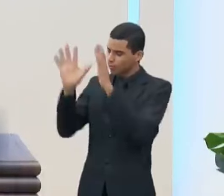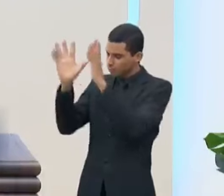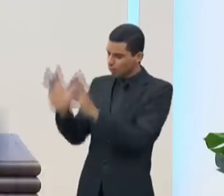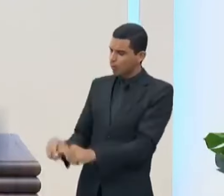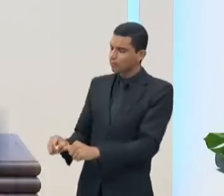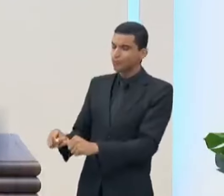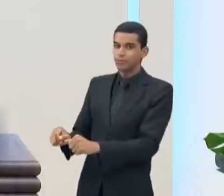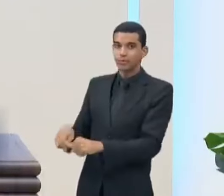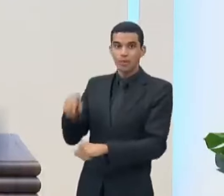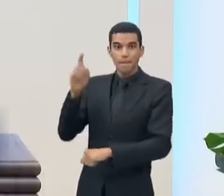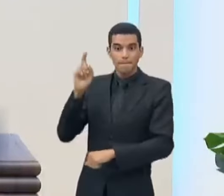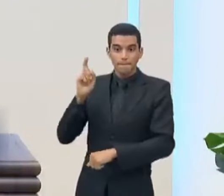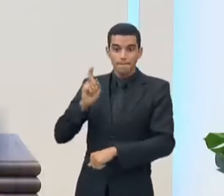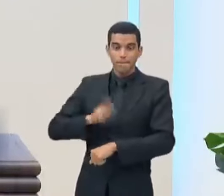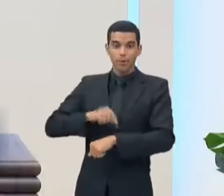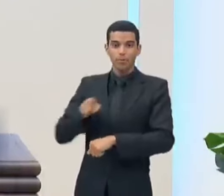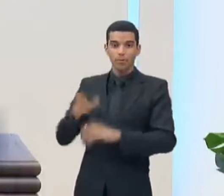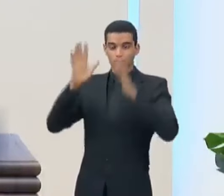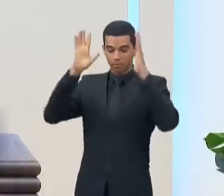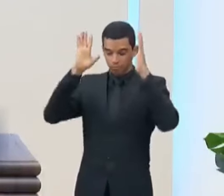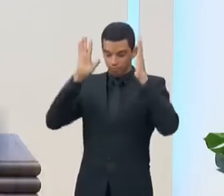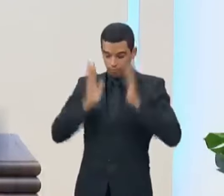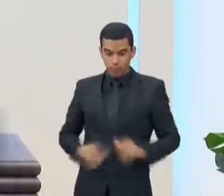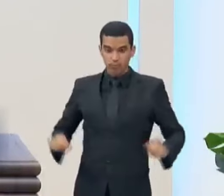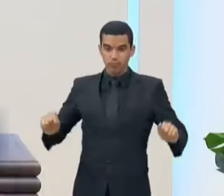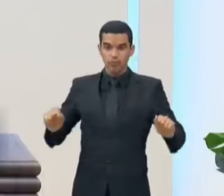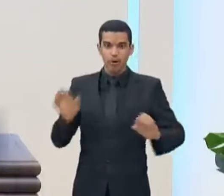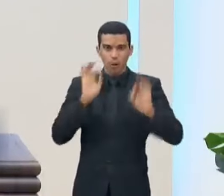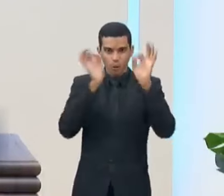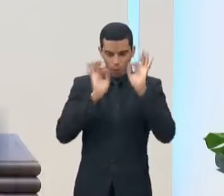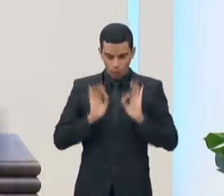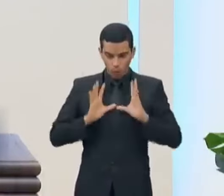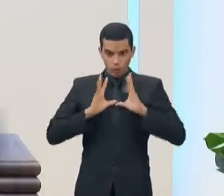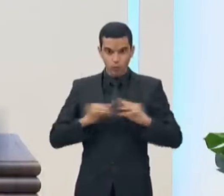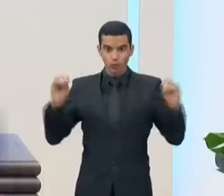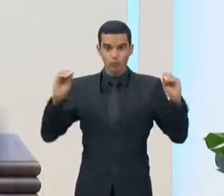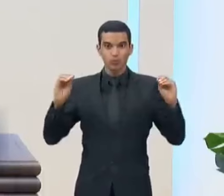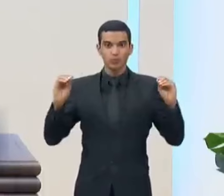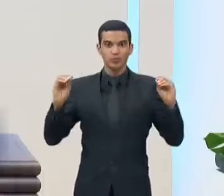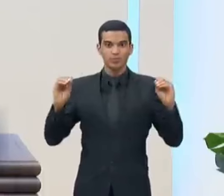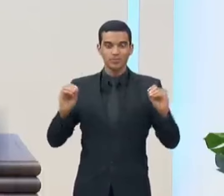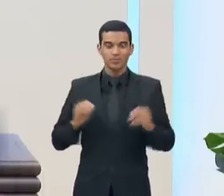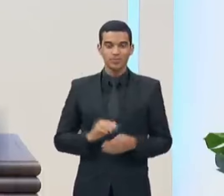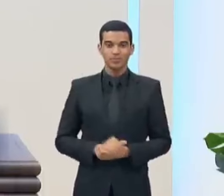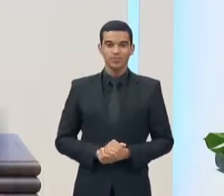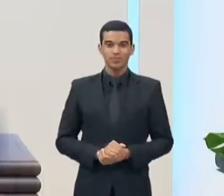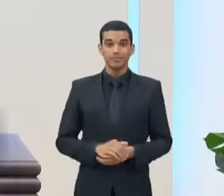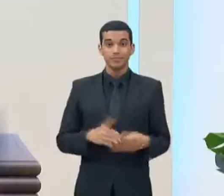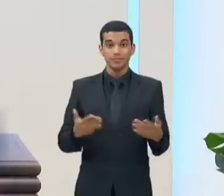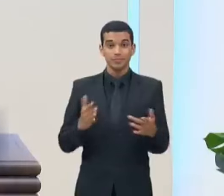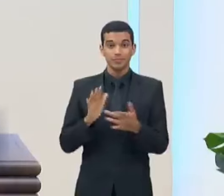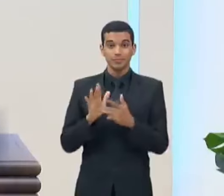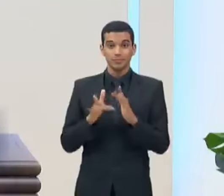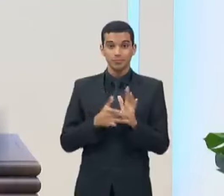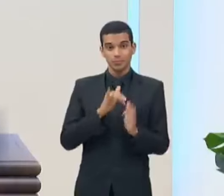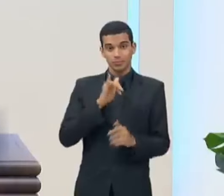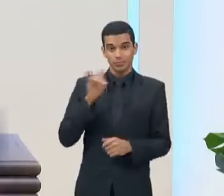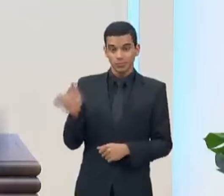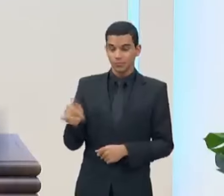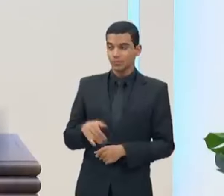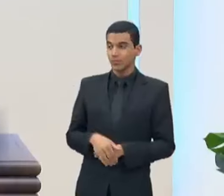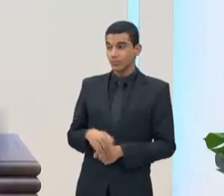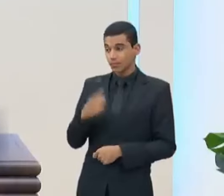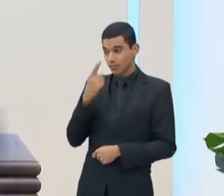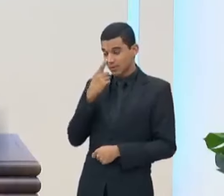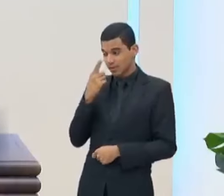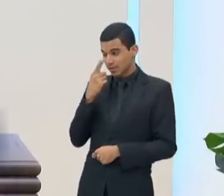mesmo instante, ele ficou limpo da sua lepra. Então Jesus lhe disse: